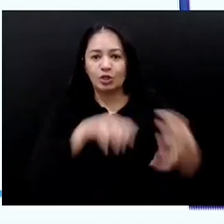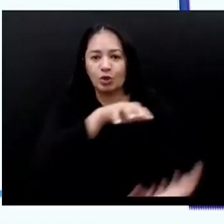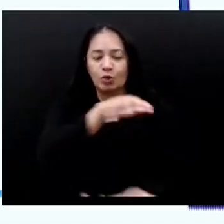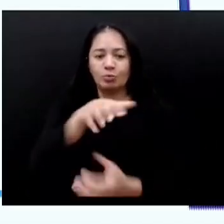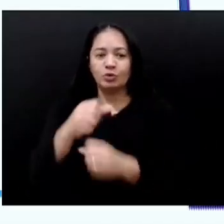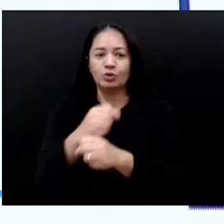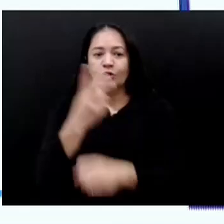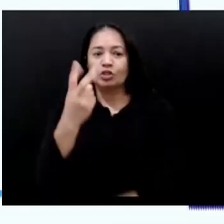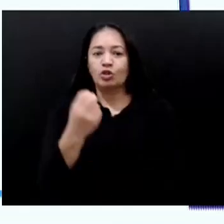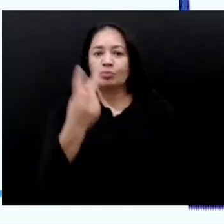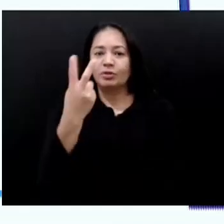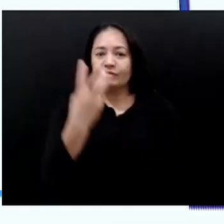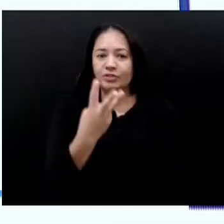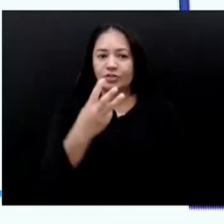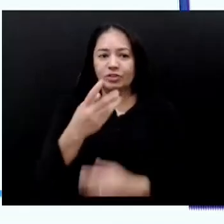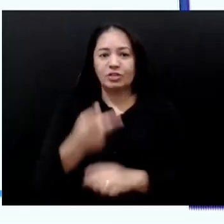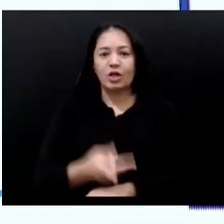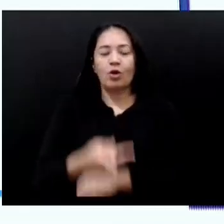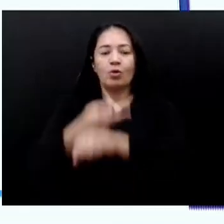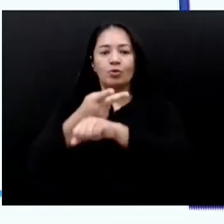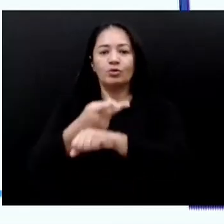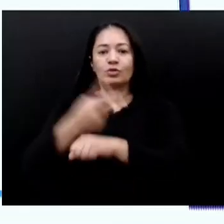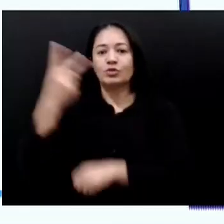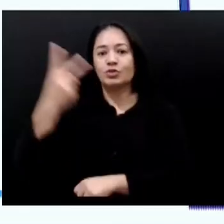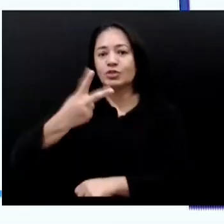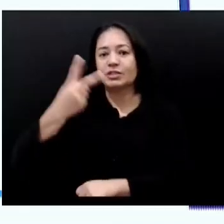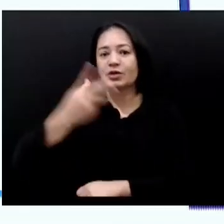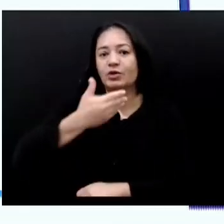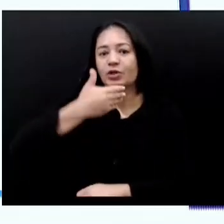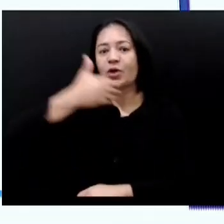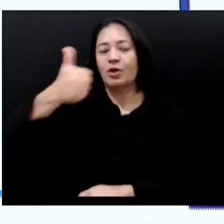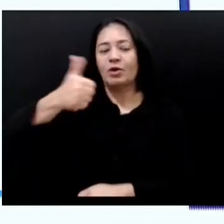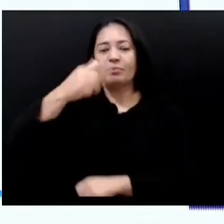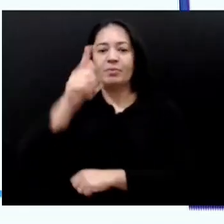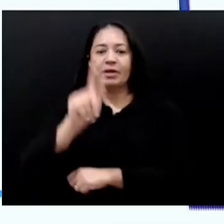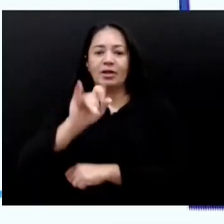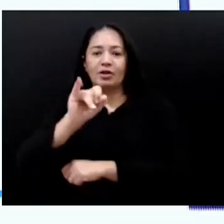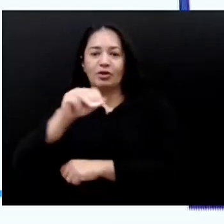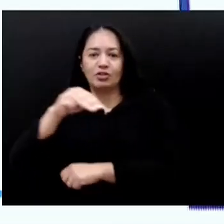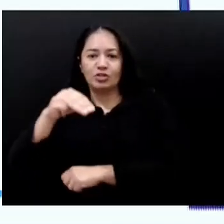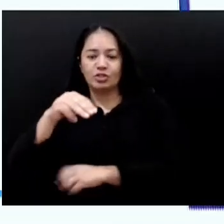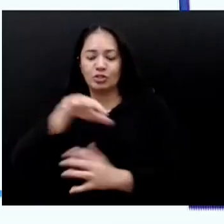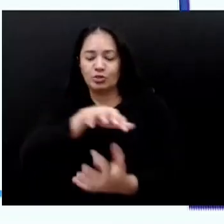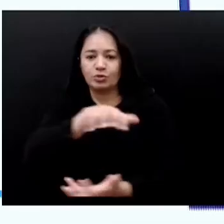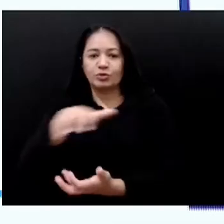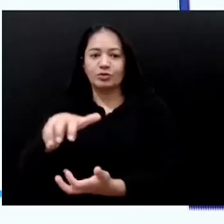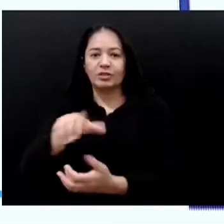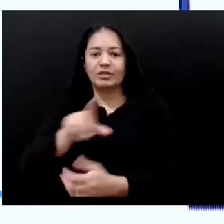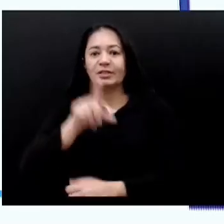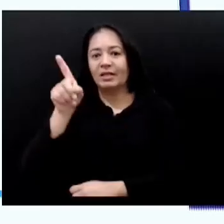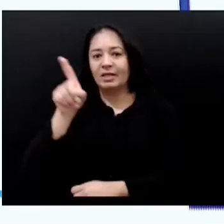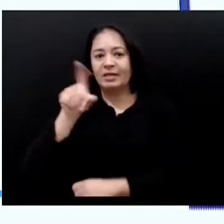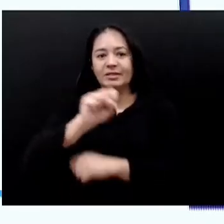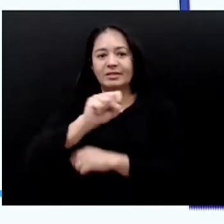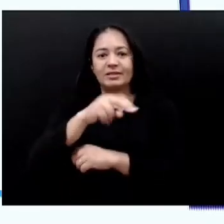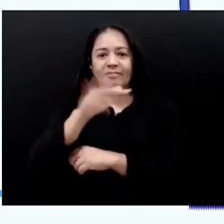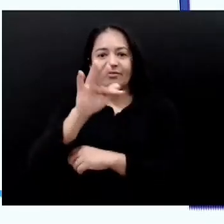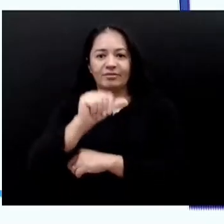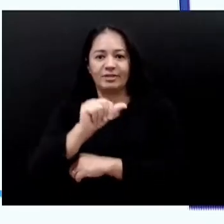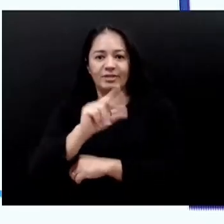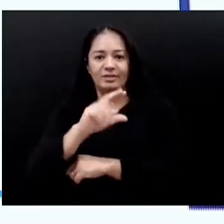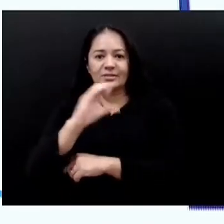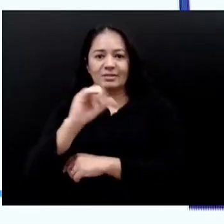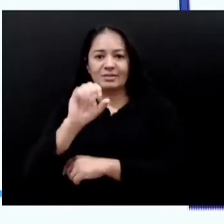de segundo melhor gin do mundo, no San Francisco World, nos Estados Unidos.